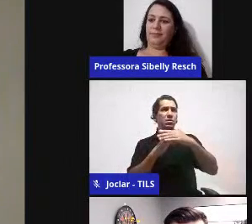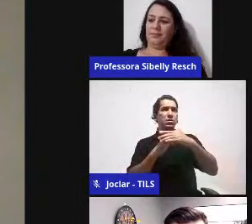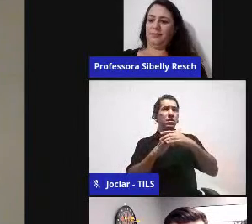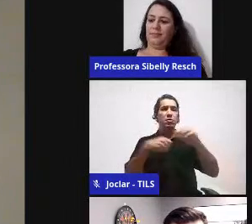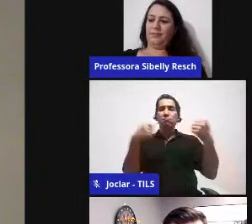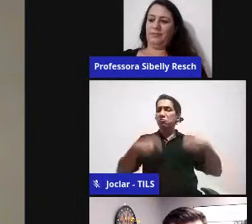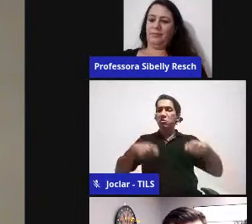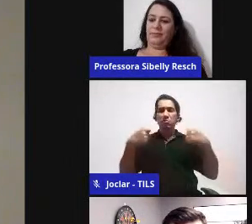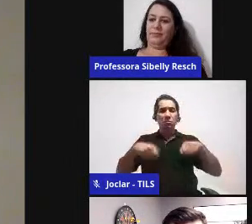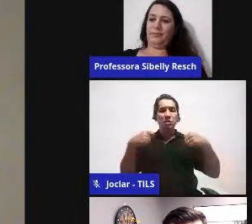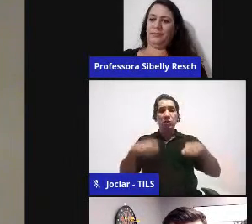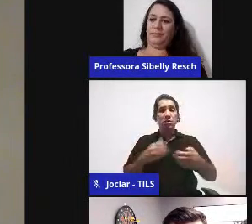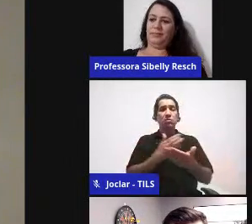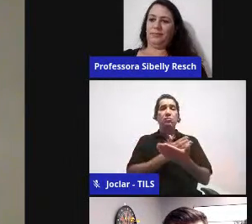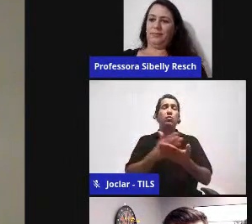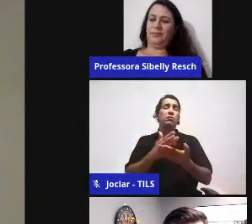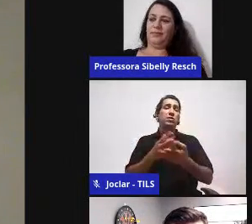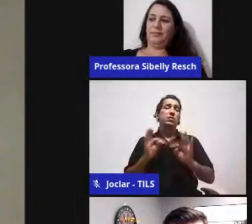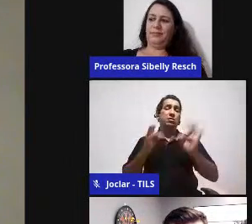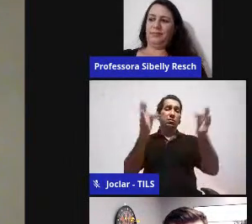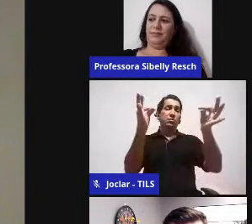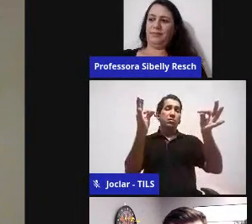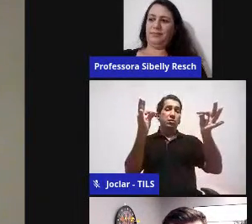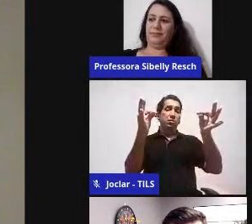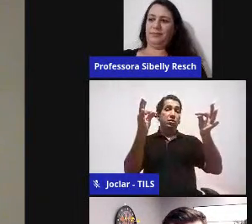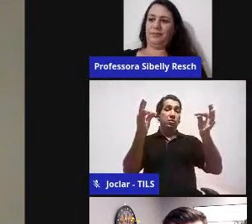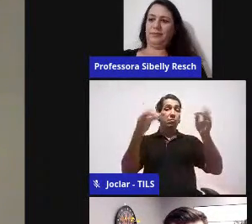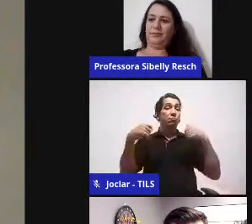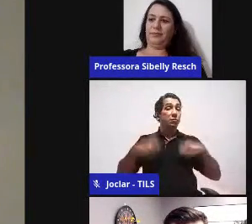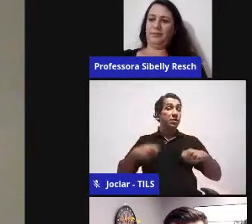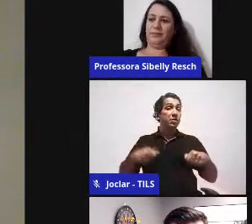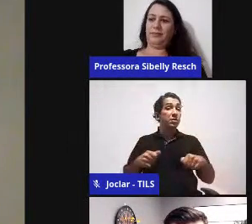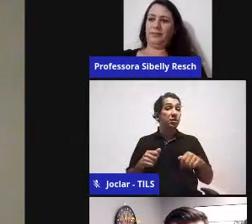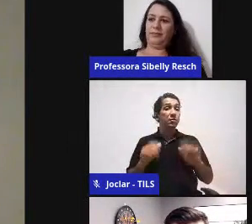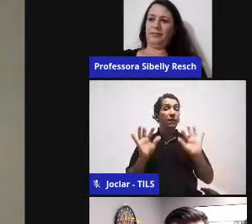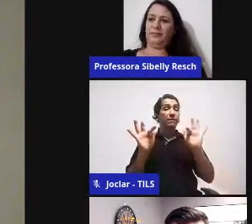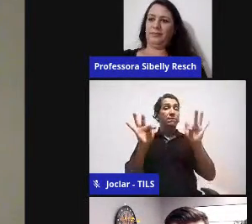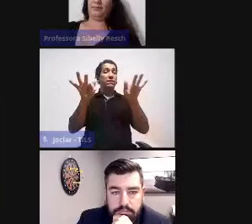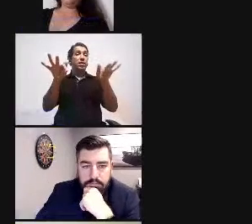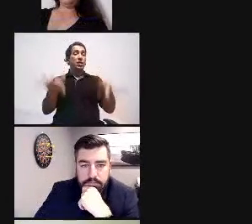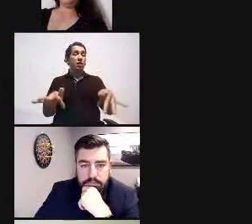que terminar pela tecnologia, porque a tecnologia vai ser o meio por intermédio do qual